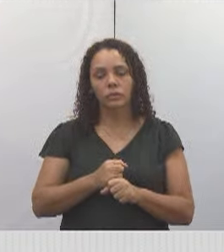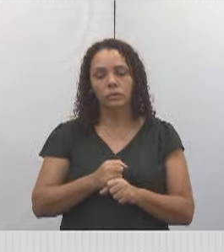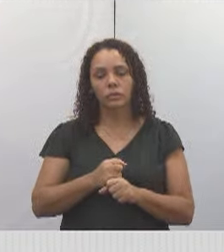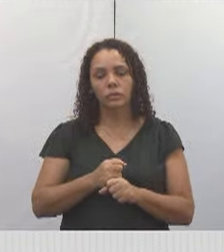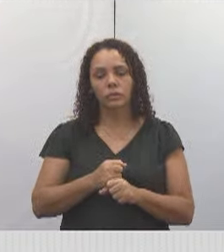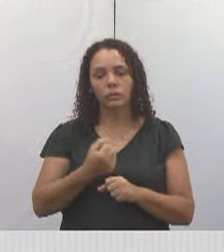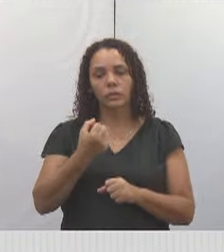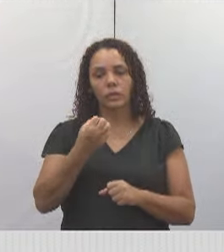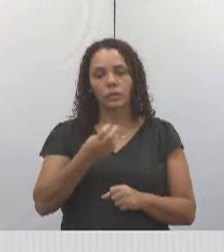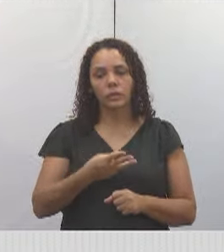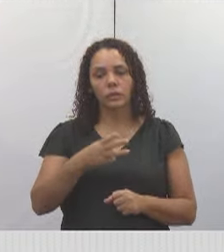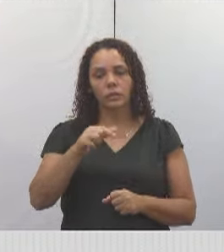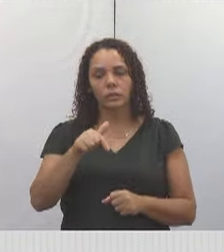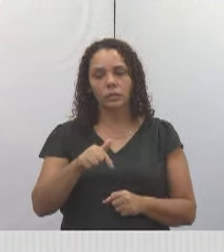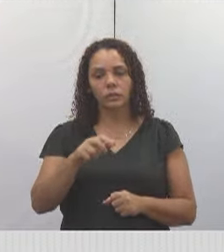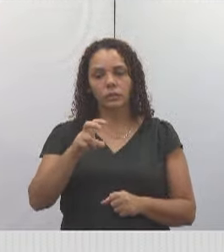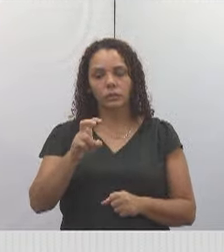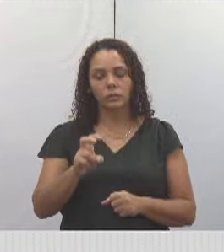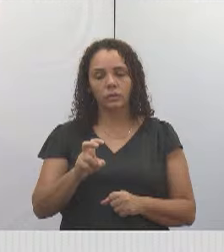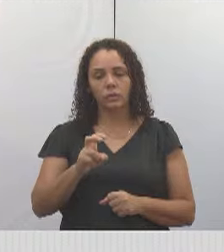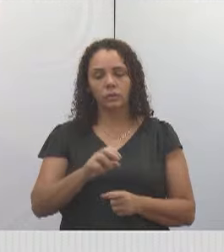2024.